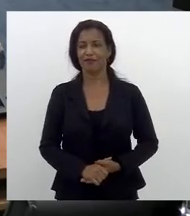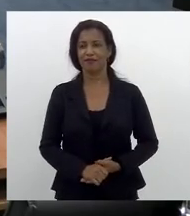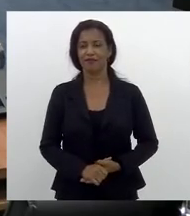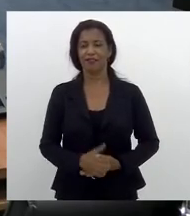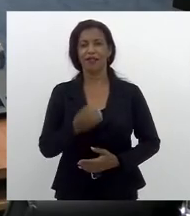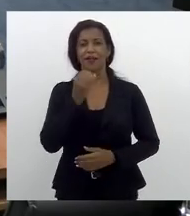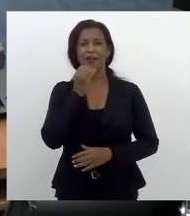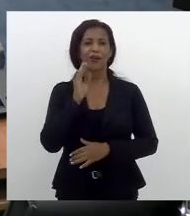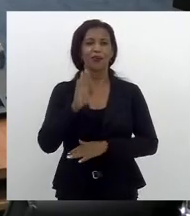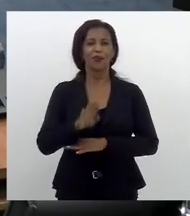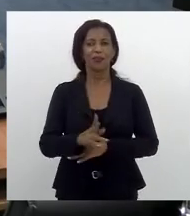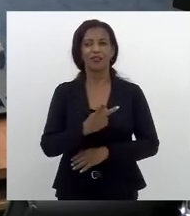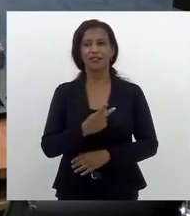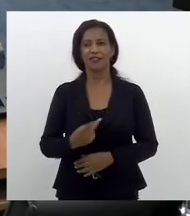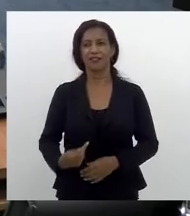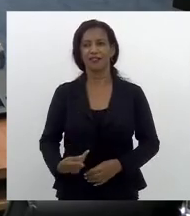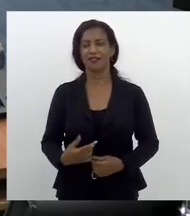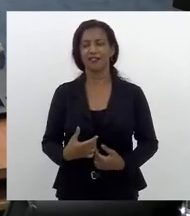Boa tarde, presidente.